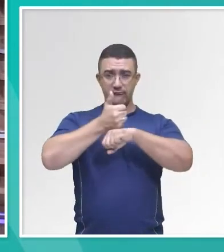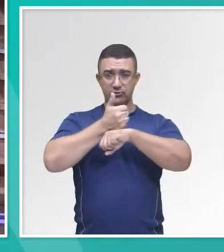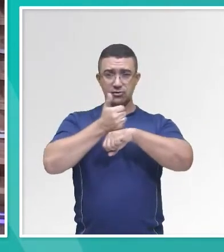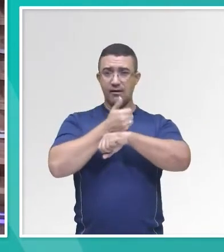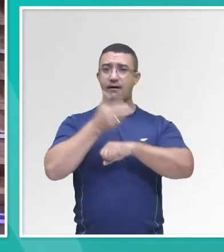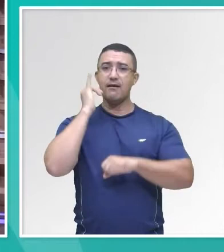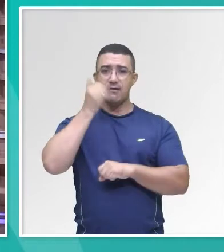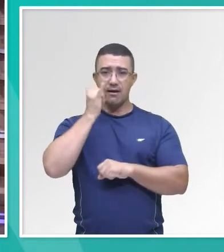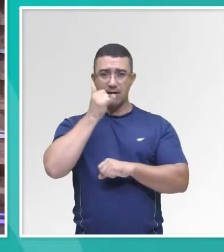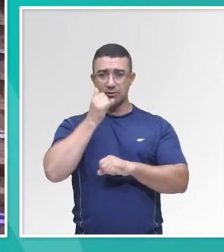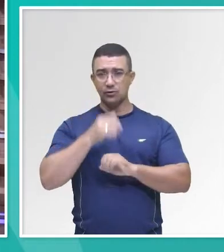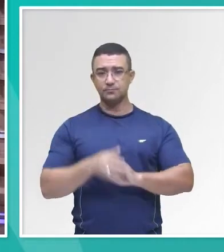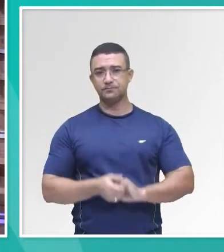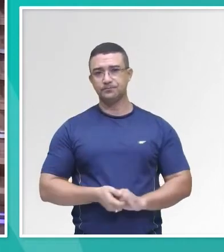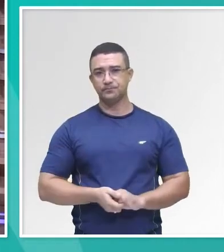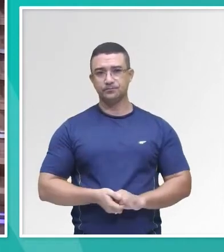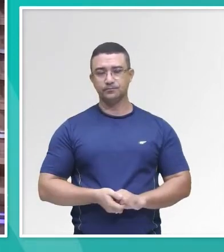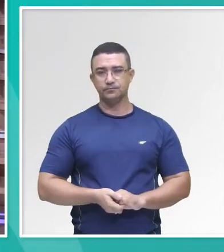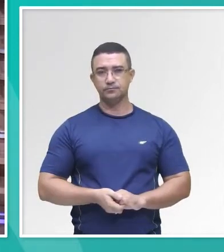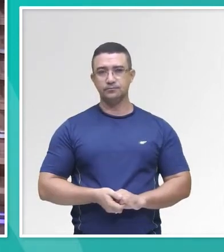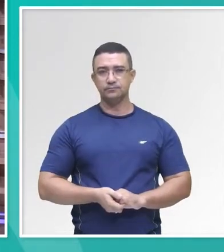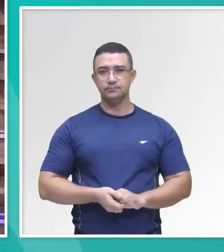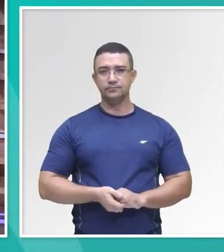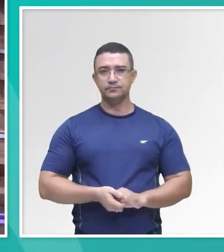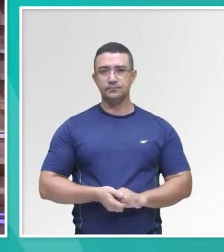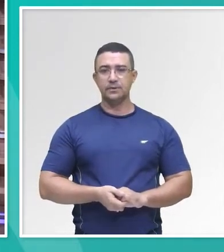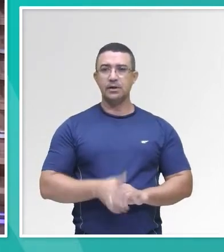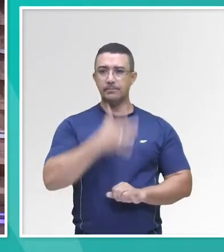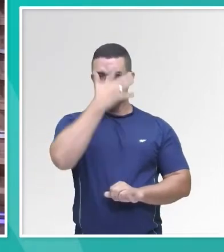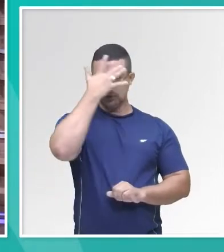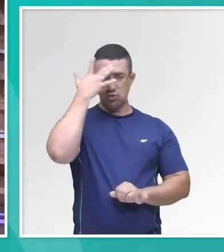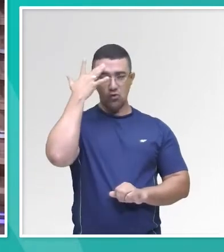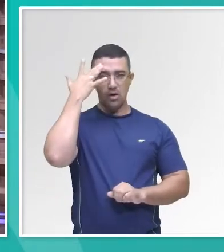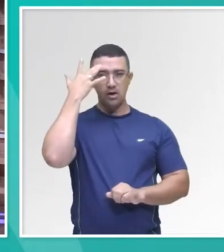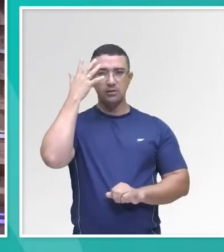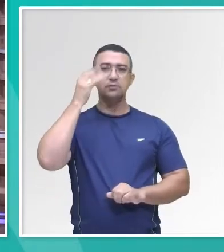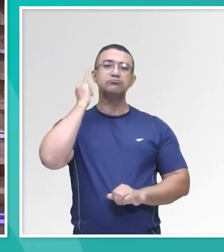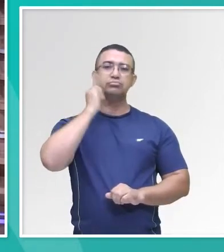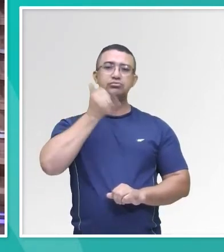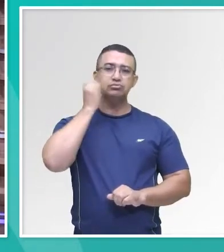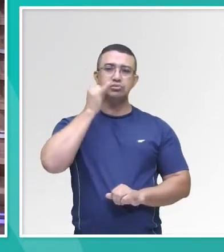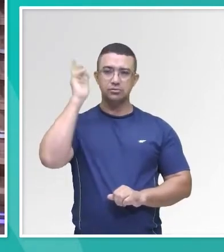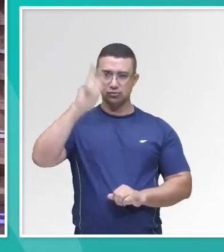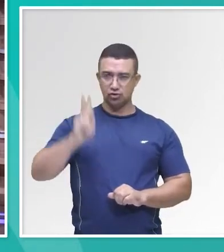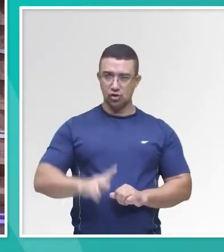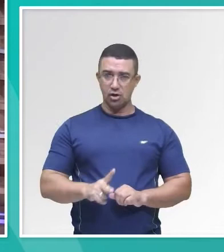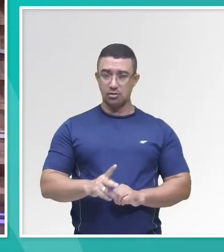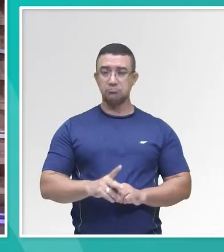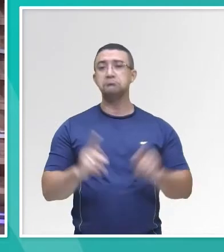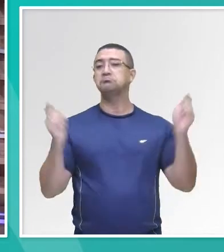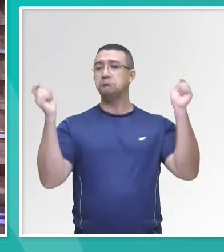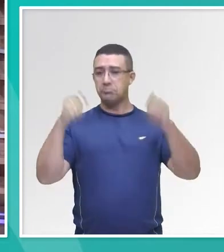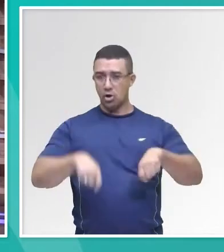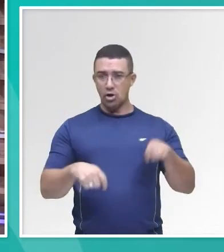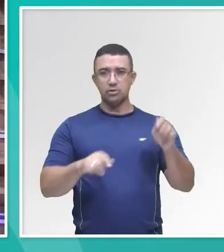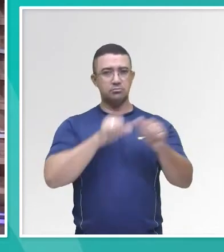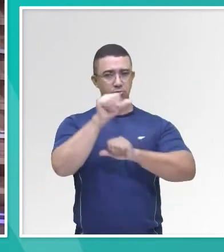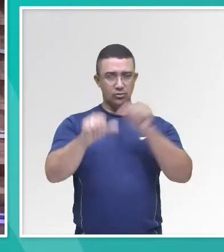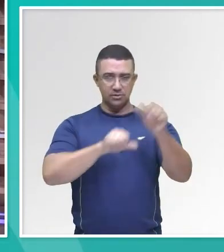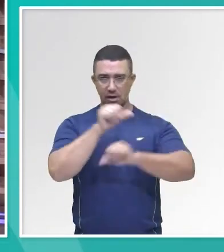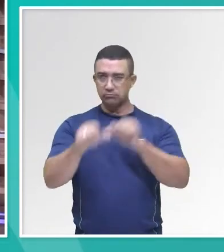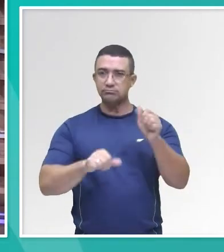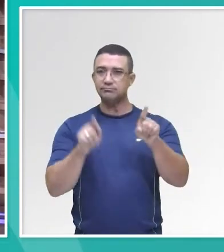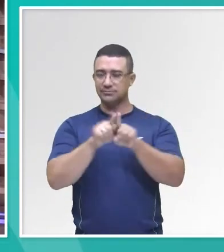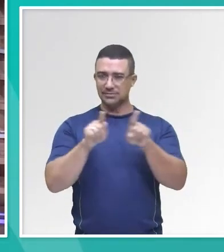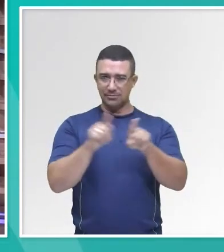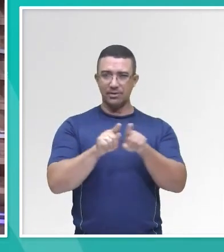perspectivas. Então, esse narrador, essa pessoa que está contando a história, vai mudar, né? Pode ser o narrador o onisciente, esse